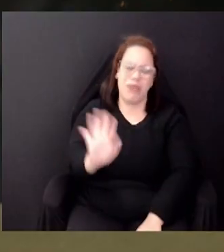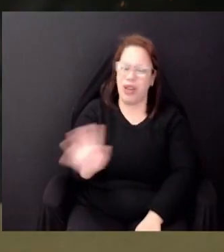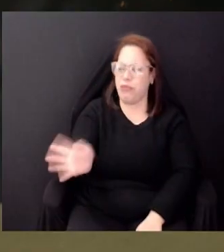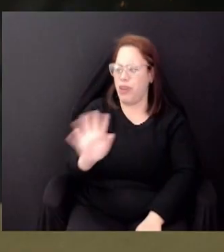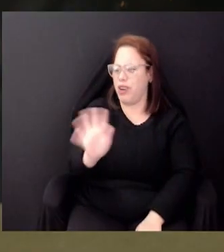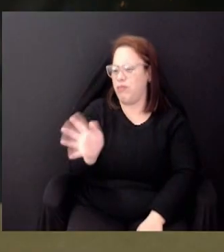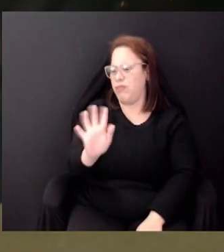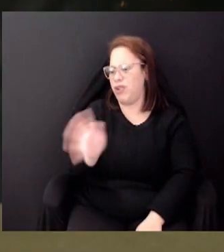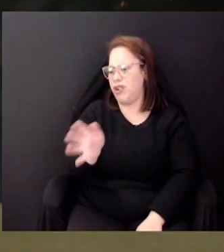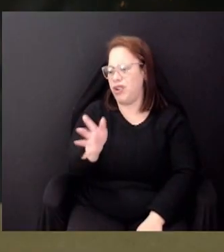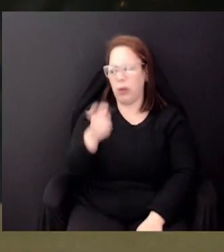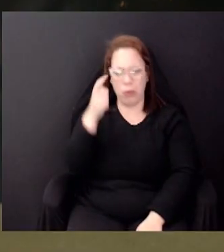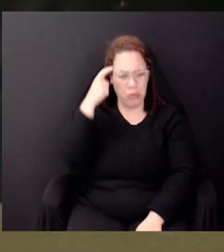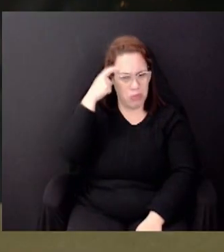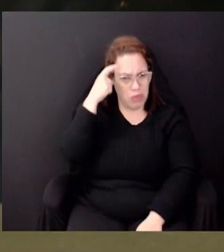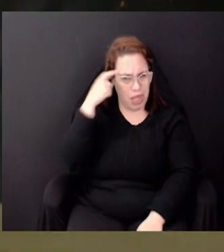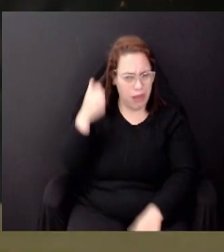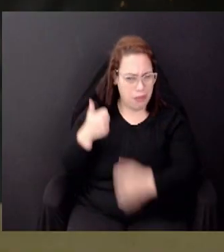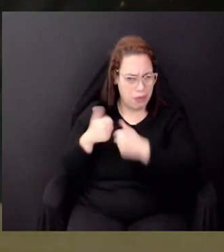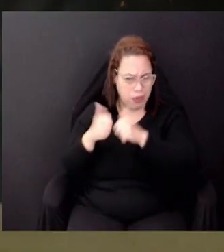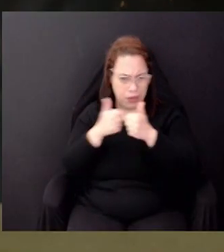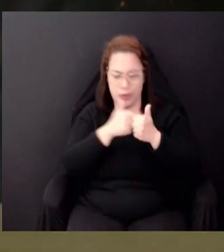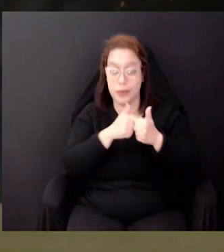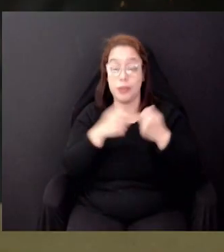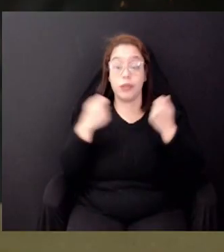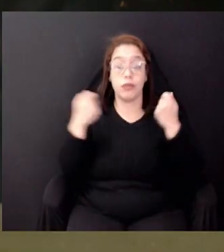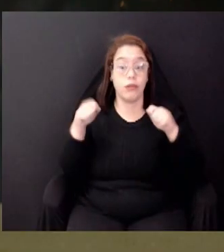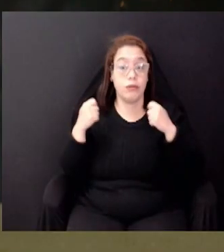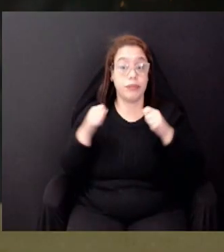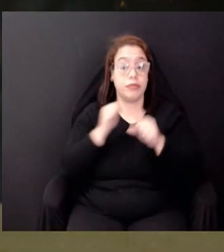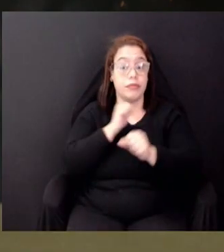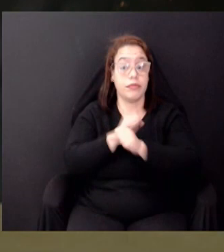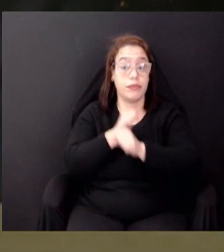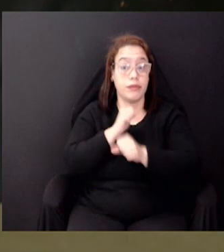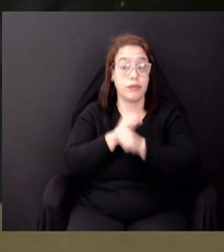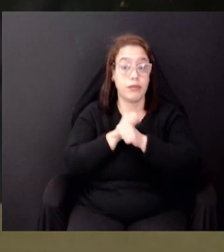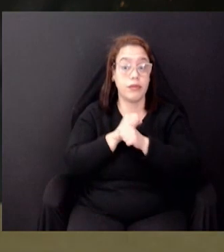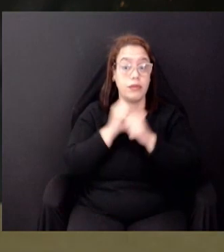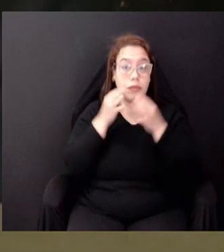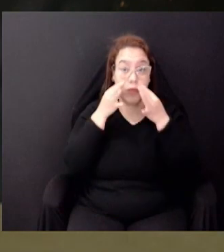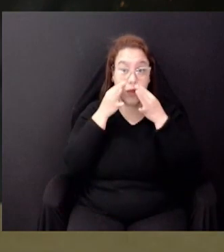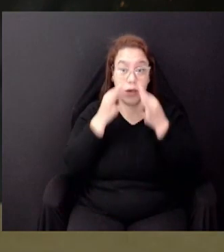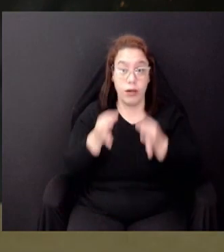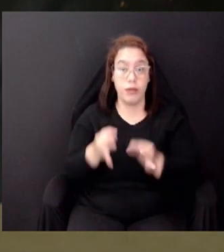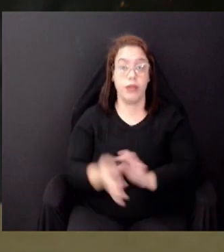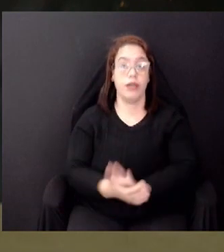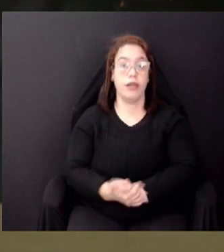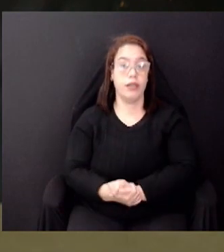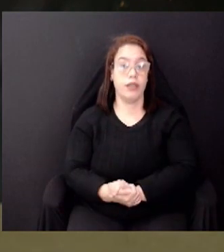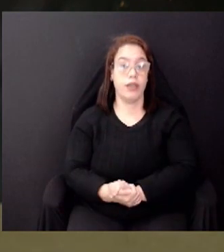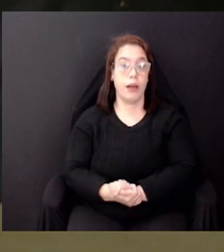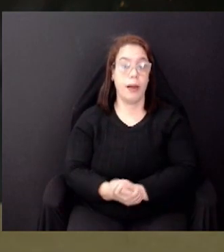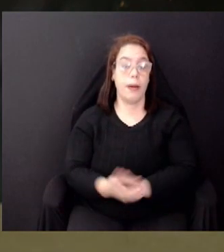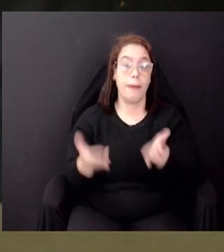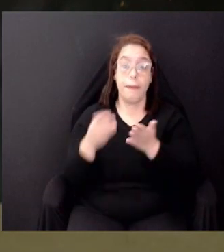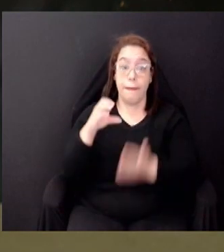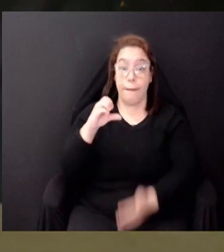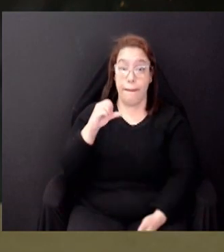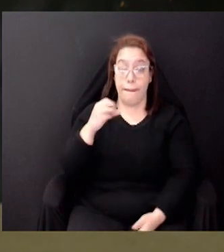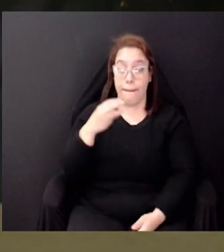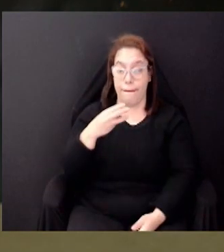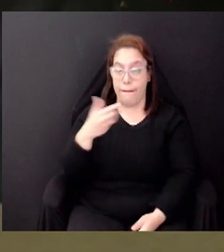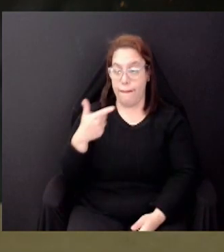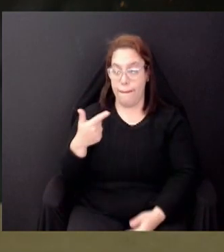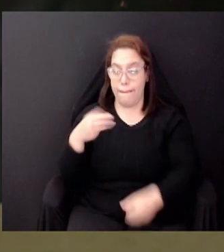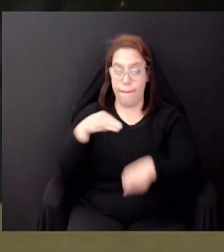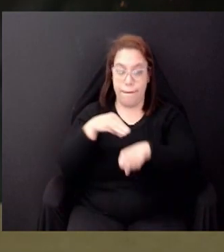raciocina, analisa. A gente Isso. precisa parar e prestar atenção. Precisa. Né? Isso. Agora, 9h32.